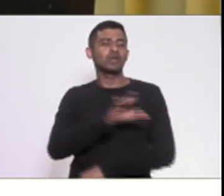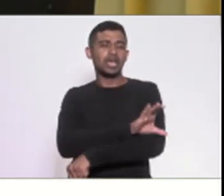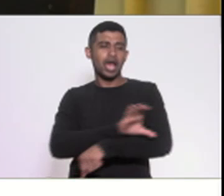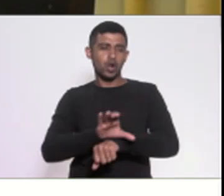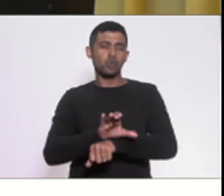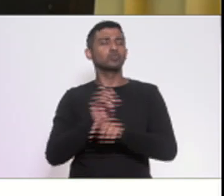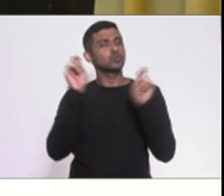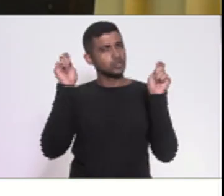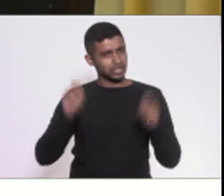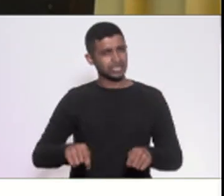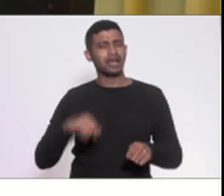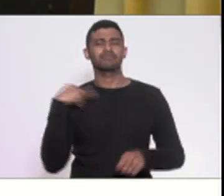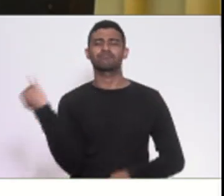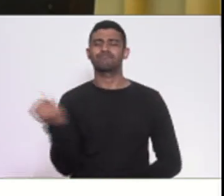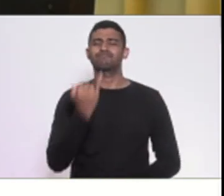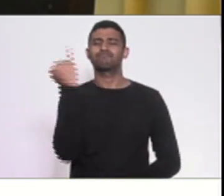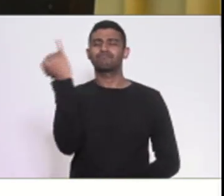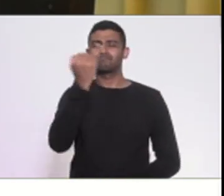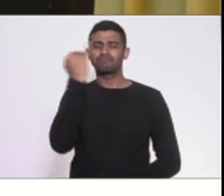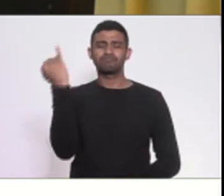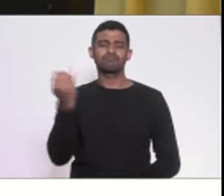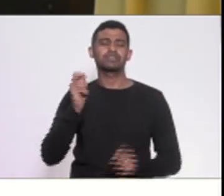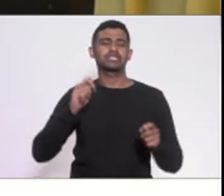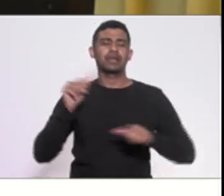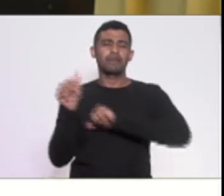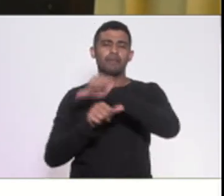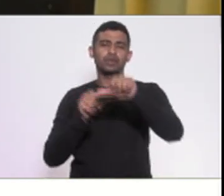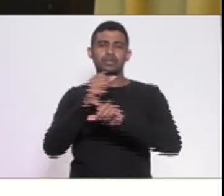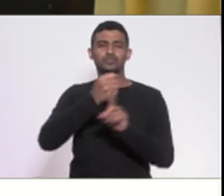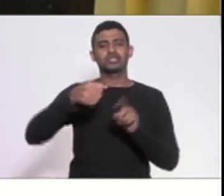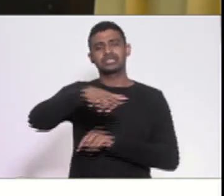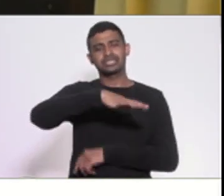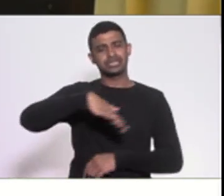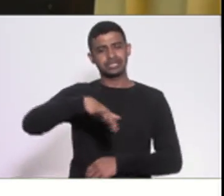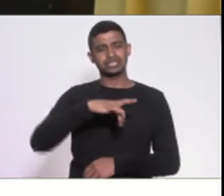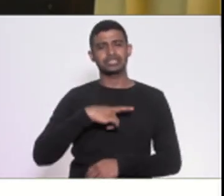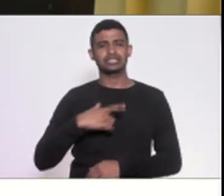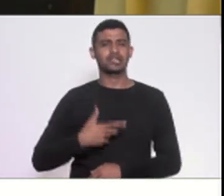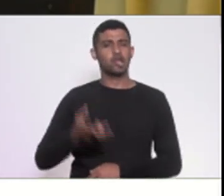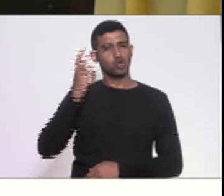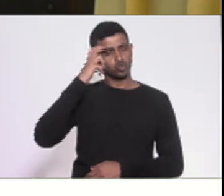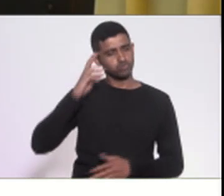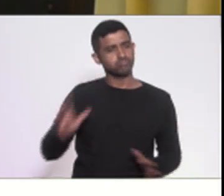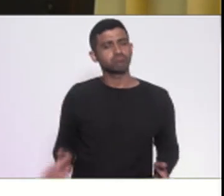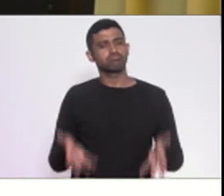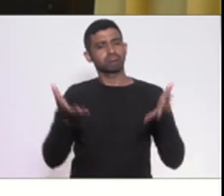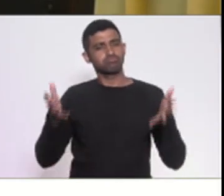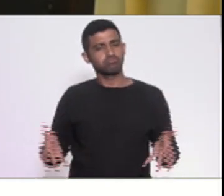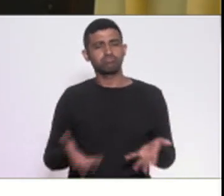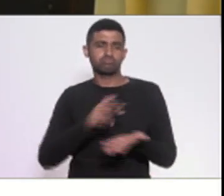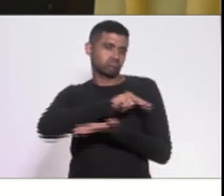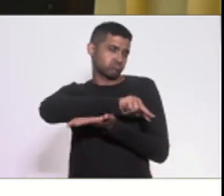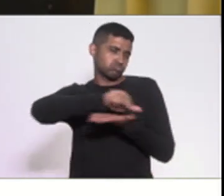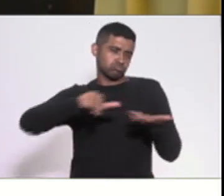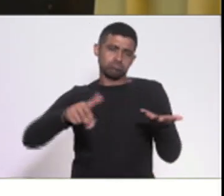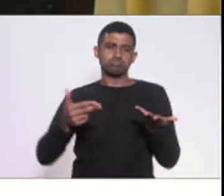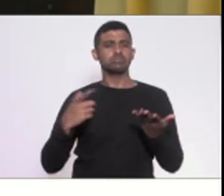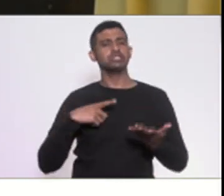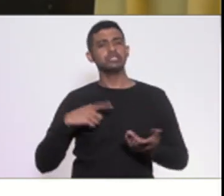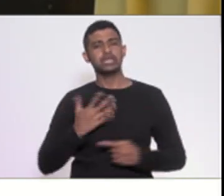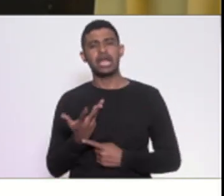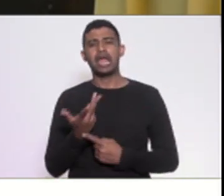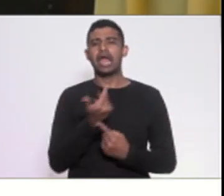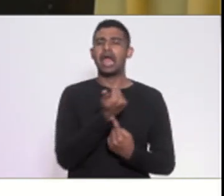ser uma importante ferramenta de transformação social, que promova a cultura em suas diferentes expressões, teatro, música,